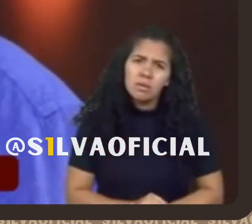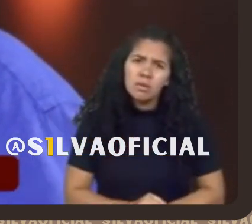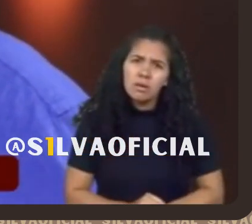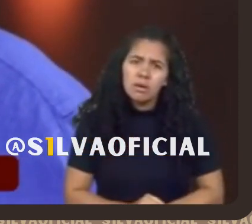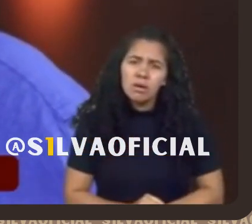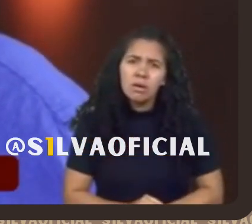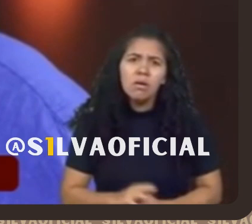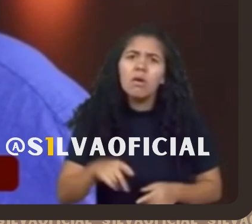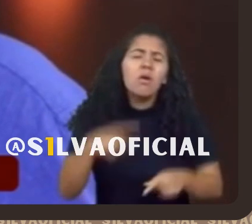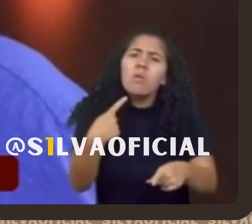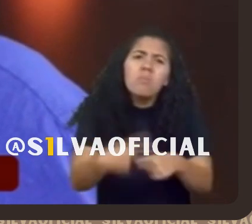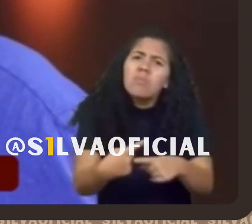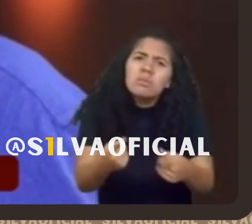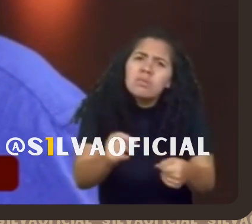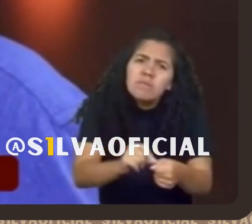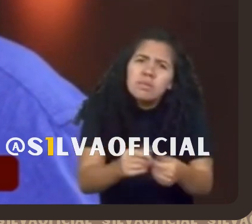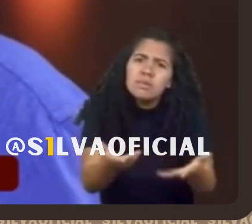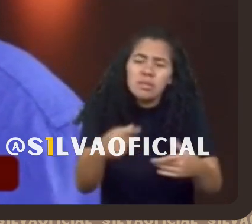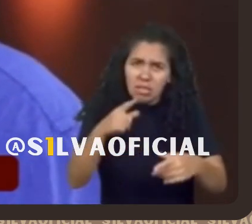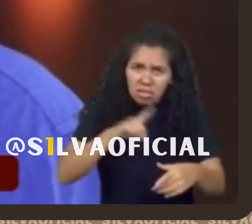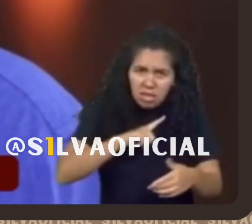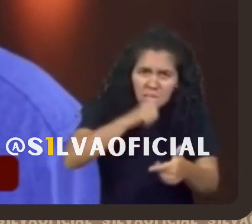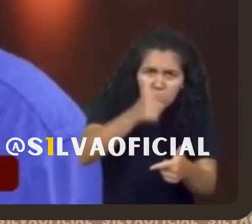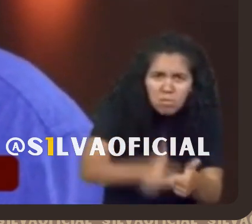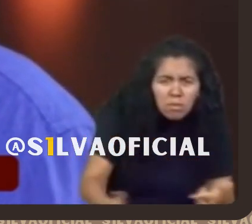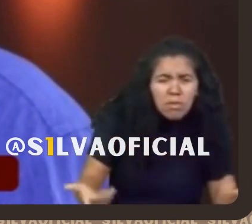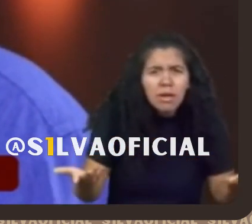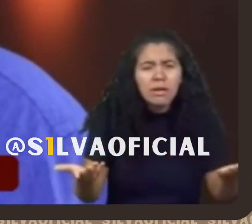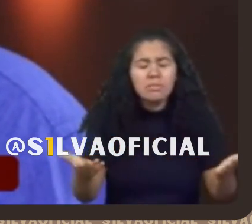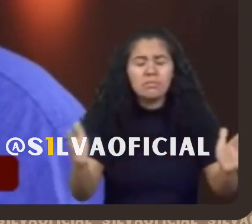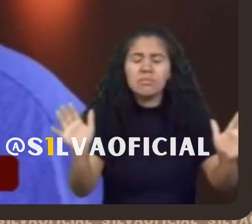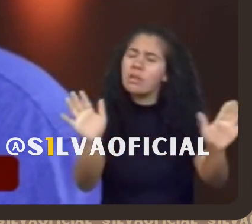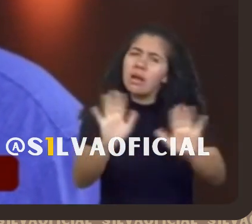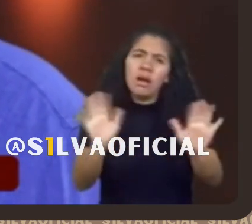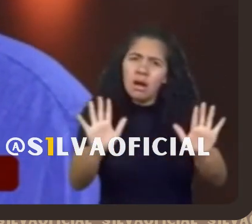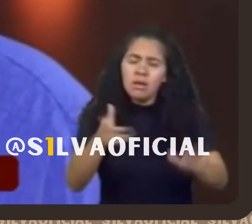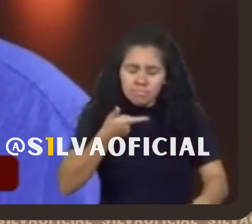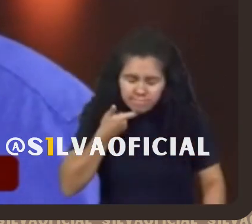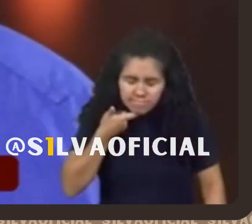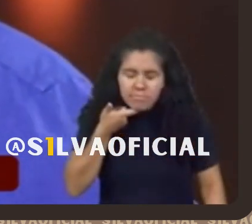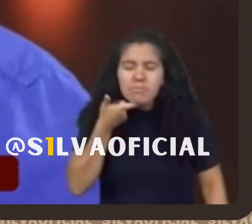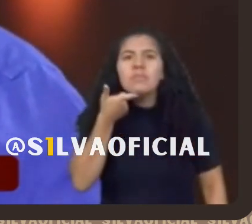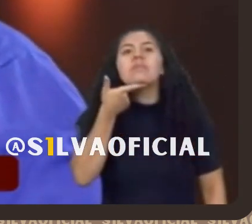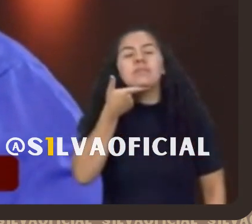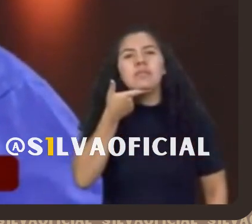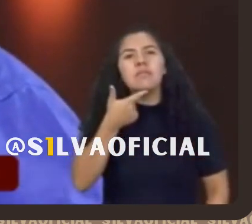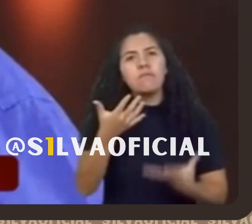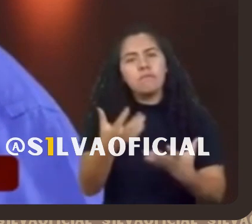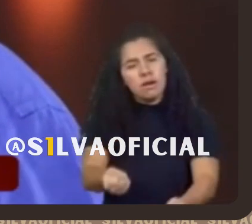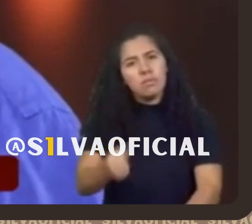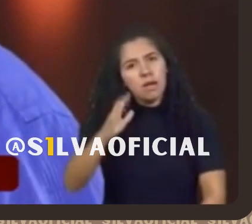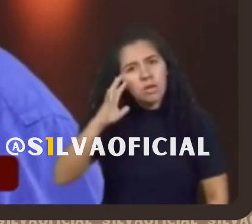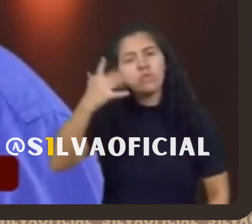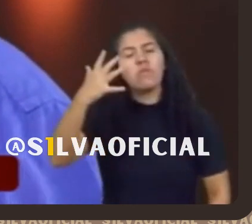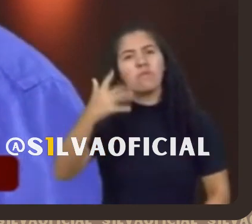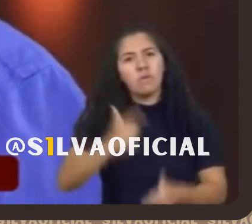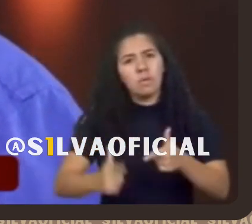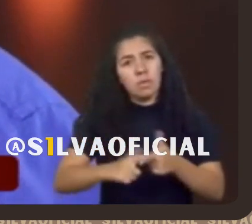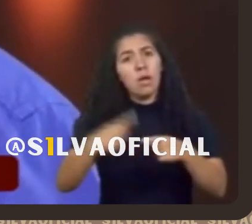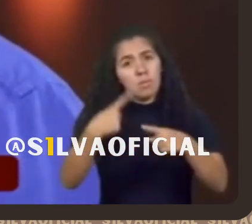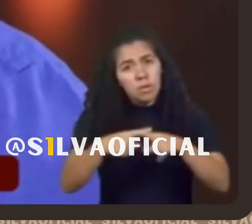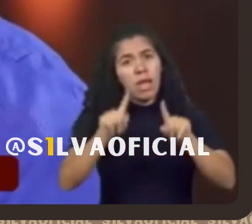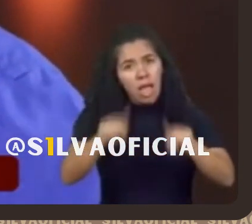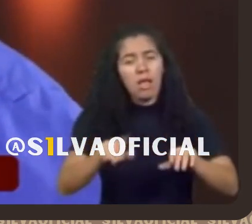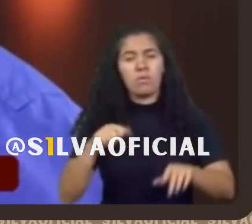assim porque teve um problema não levanta a cabeça gente vamos resolver esse problema porque é isso que nós queremos